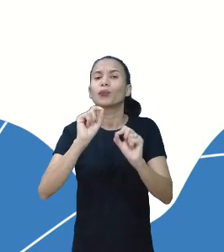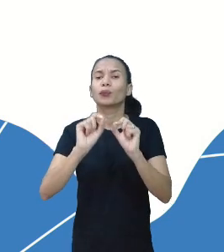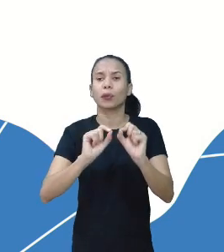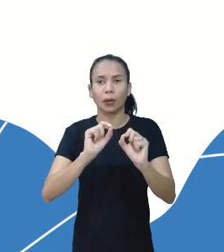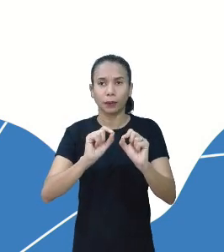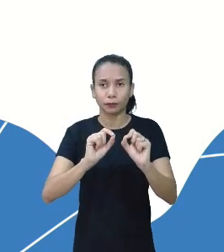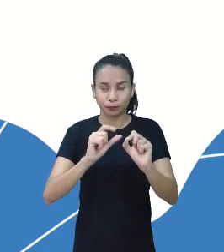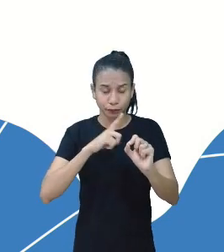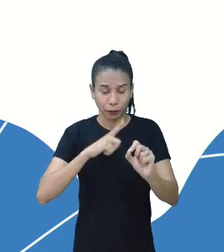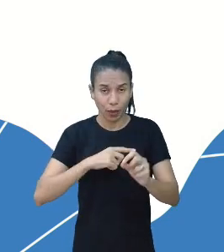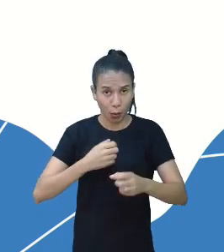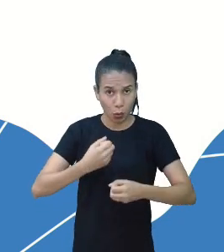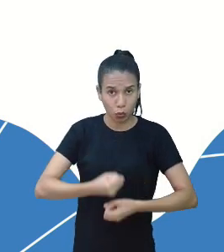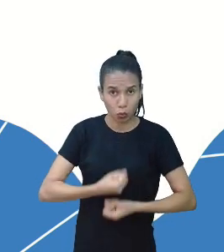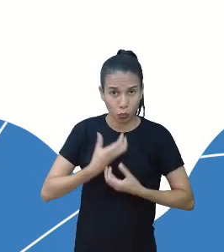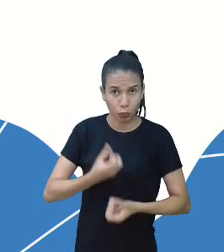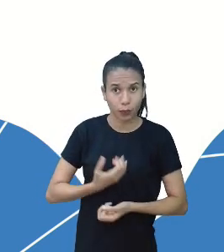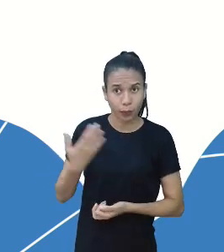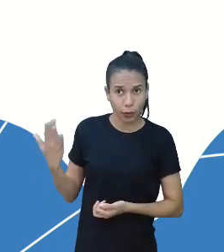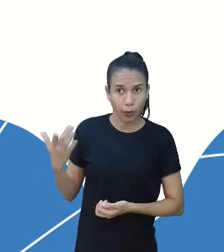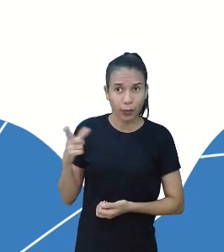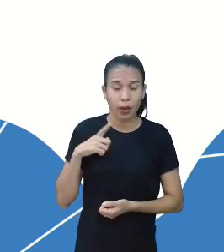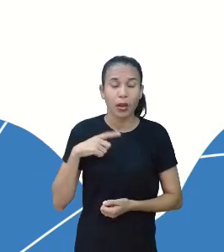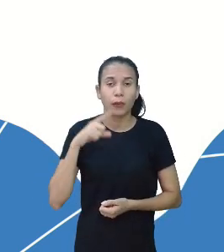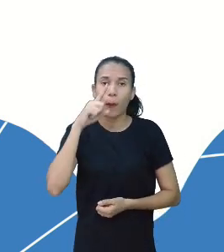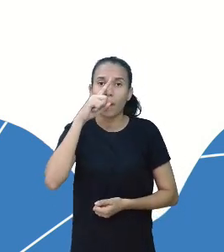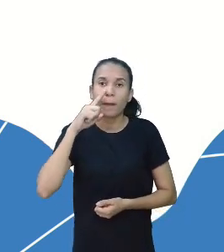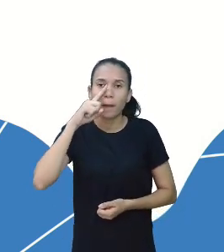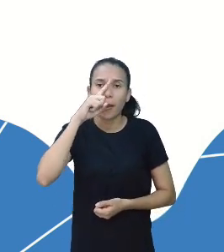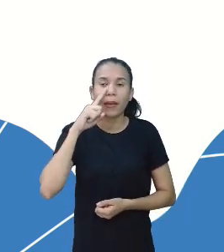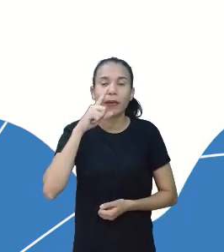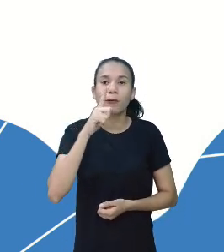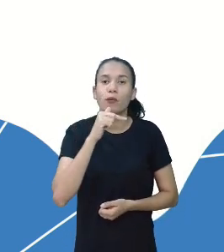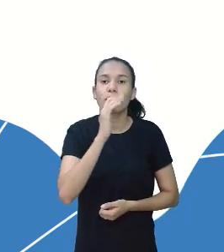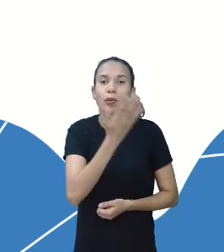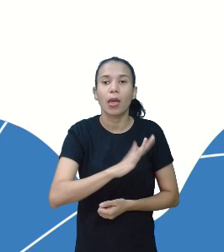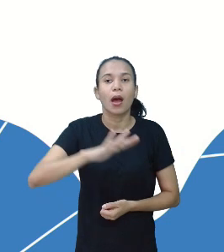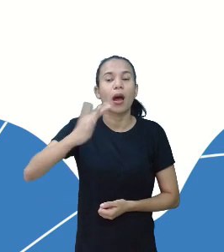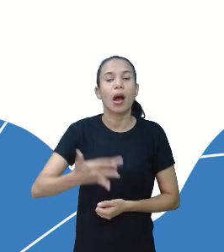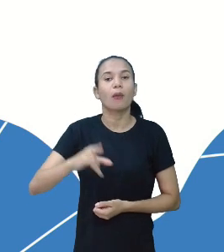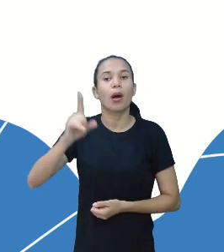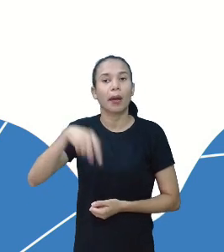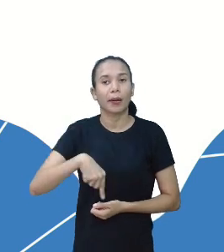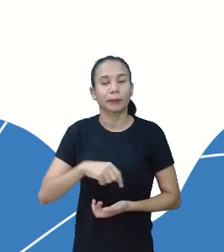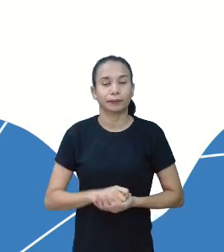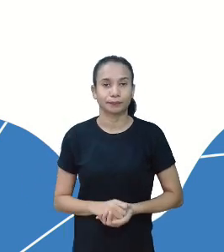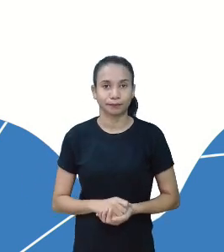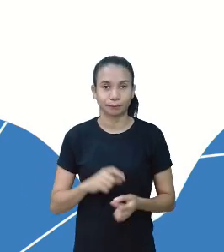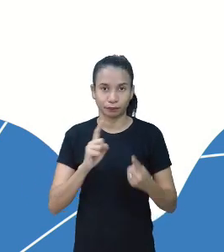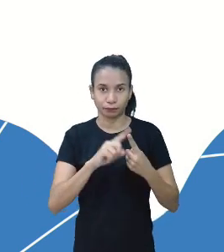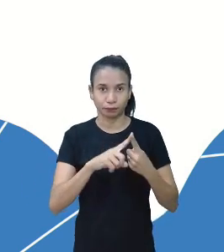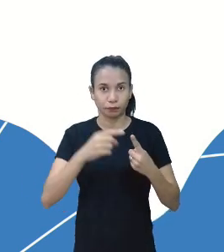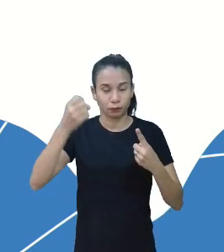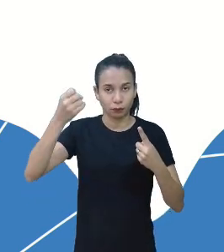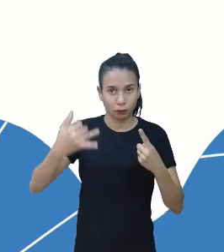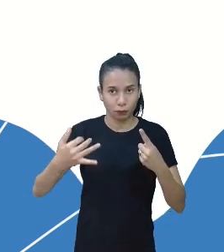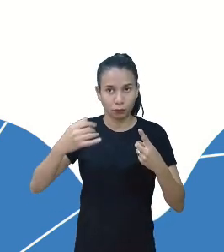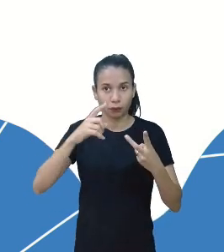deduz-se desse poema que os peritos oferecidos pelo mar são